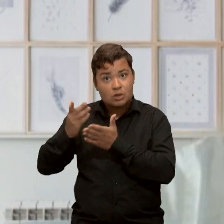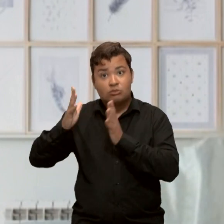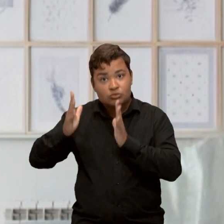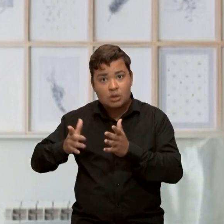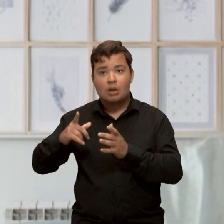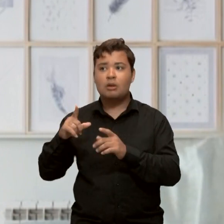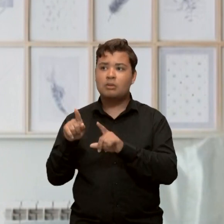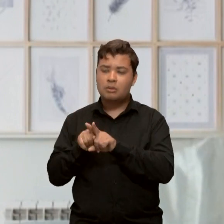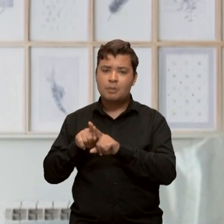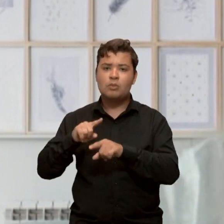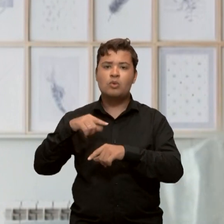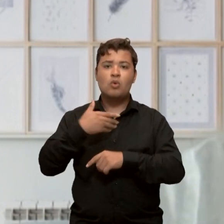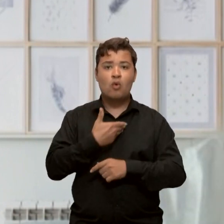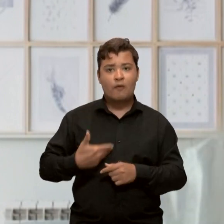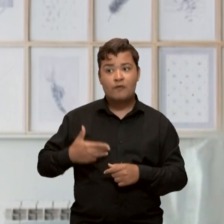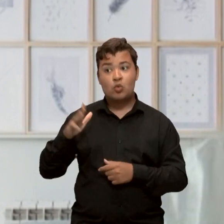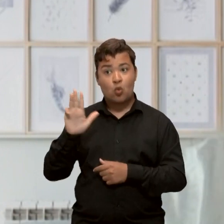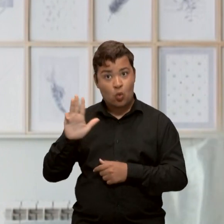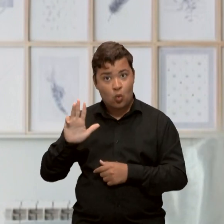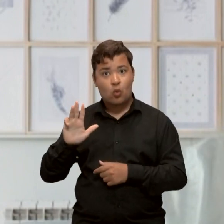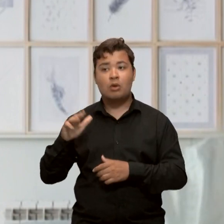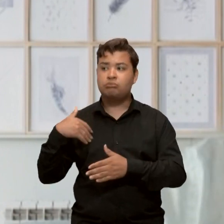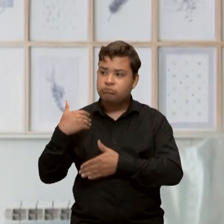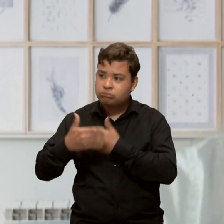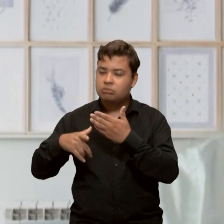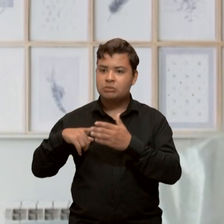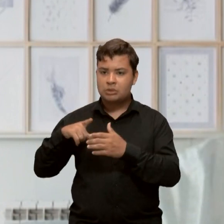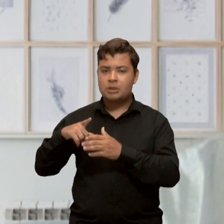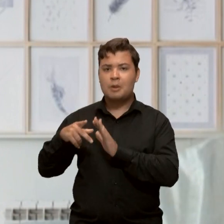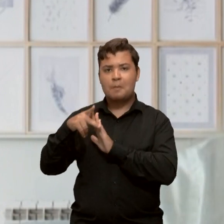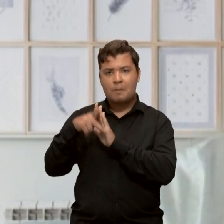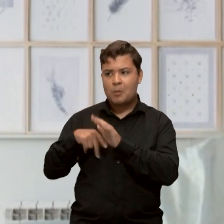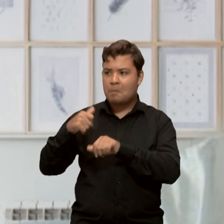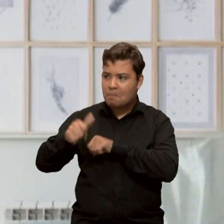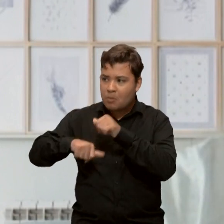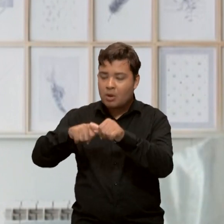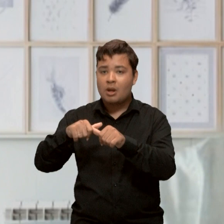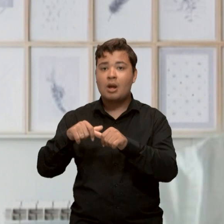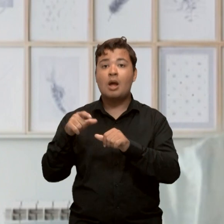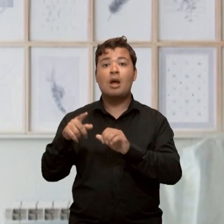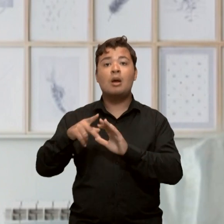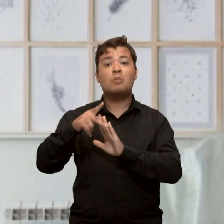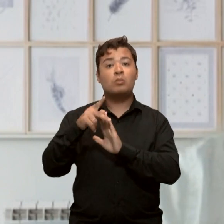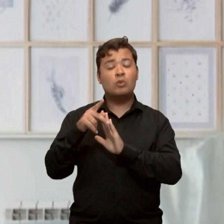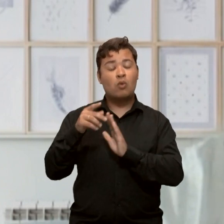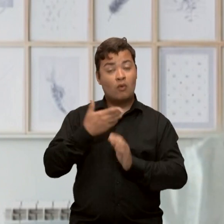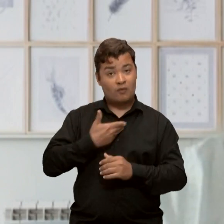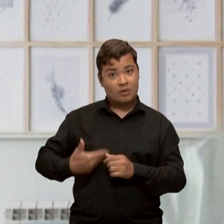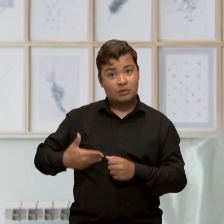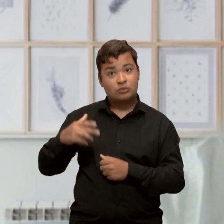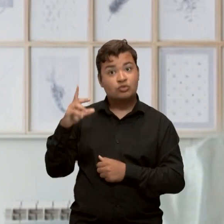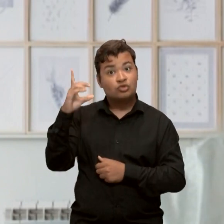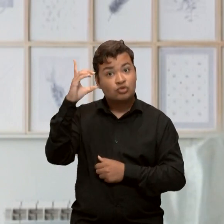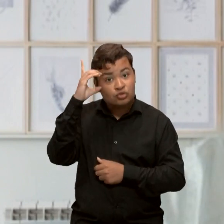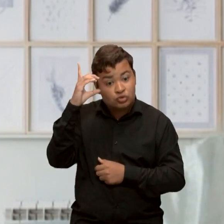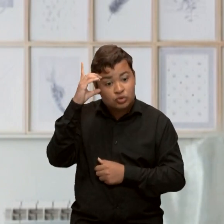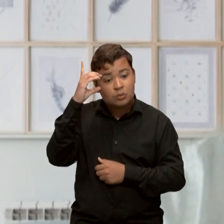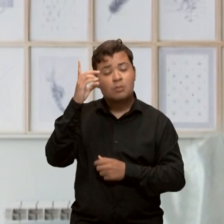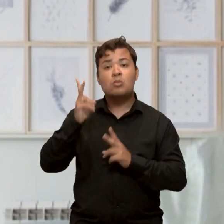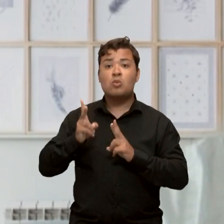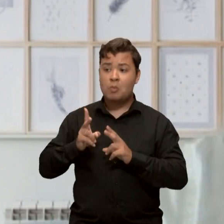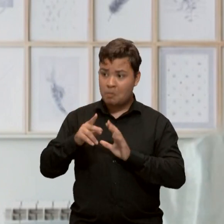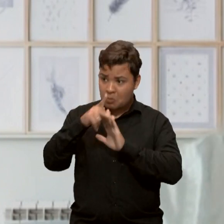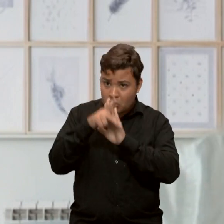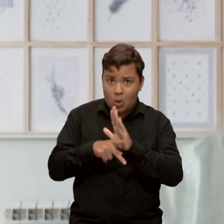primeiros governos do presidente Lula, mas continua depois nos governos da presidente Dilma Rousseff e está funcionando até